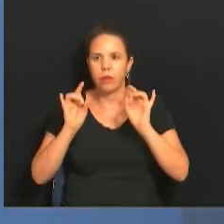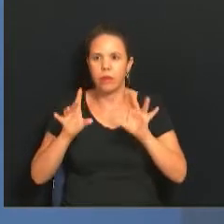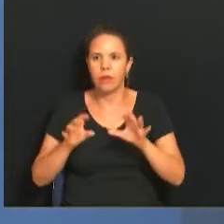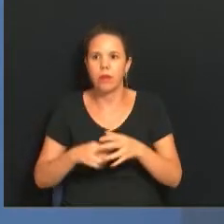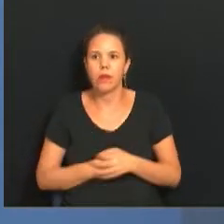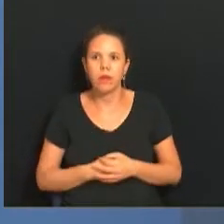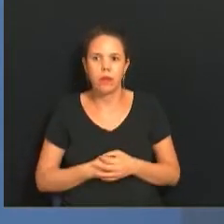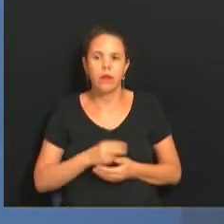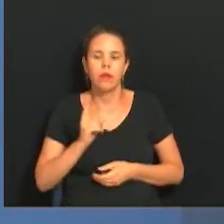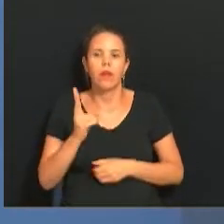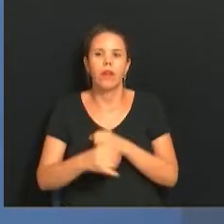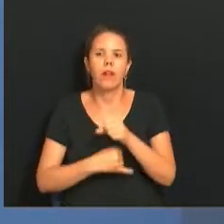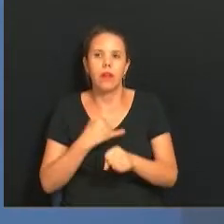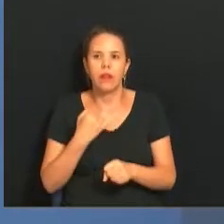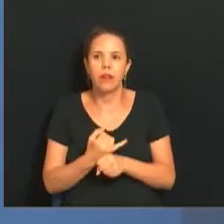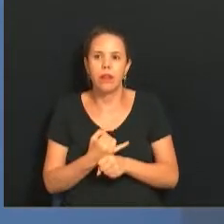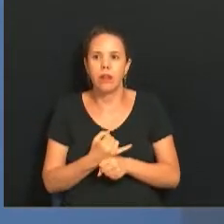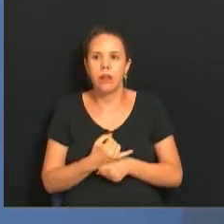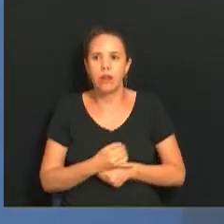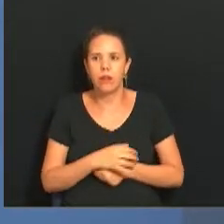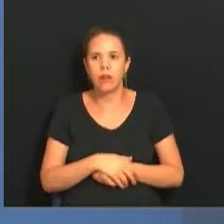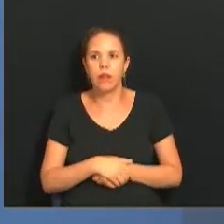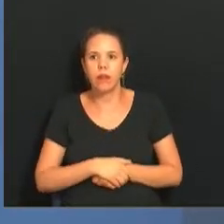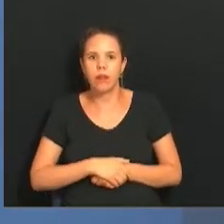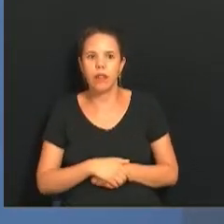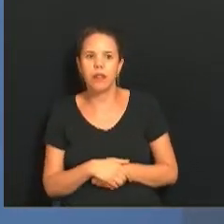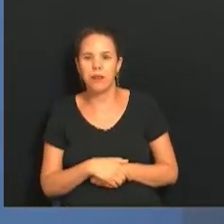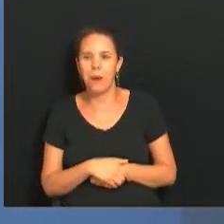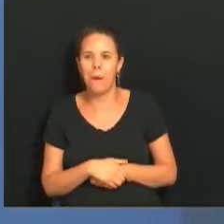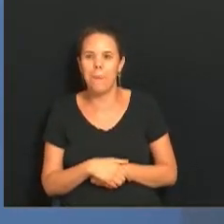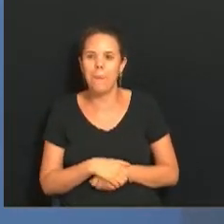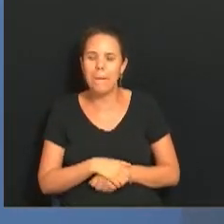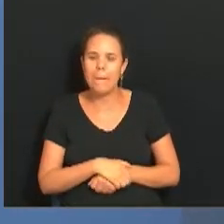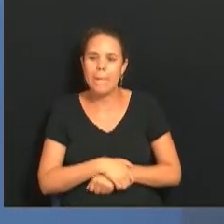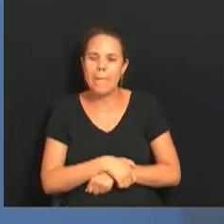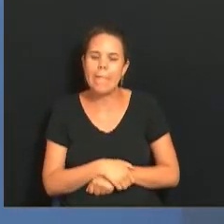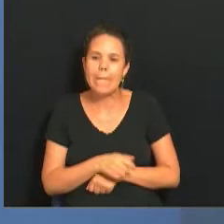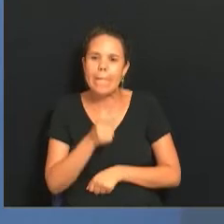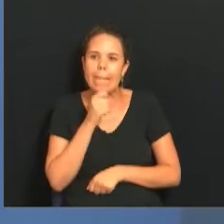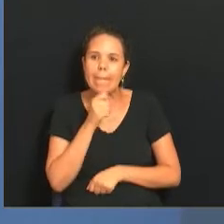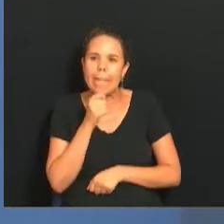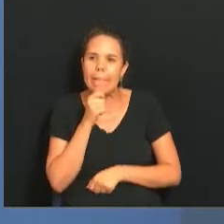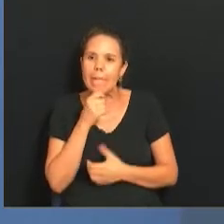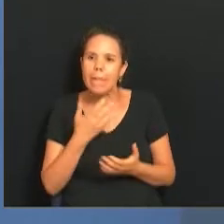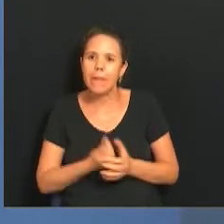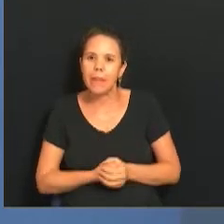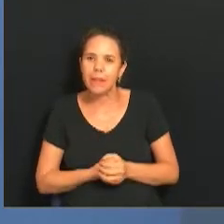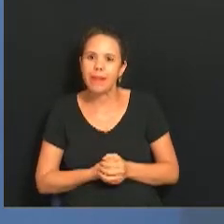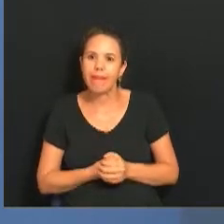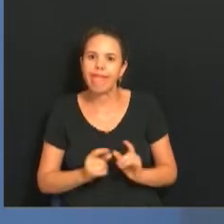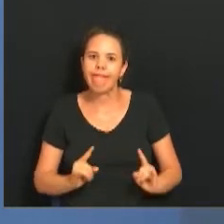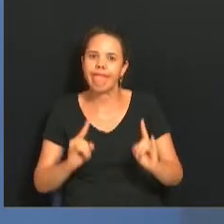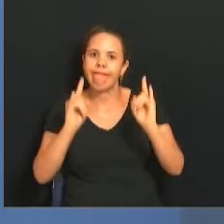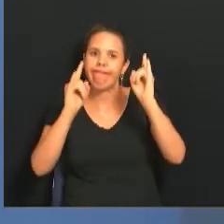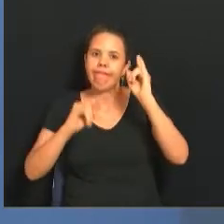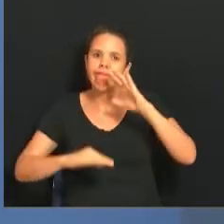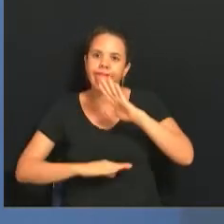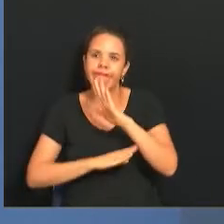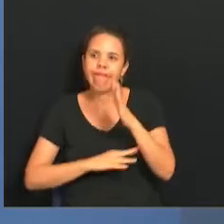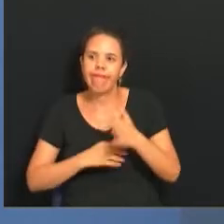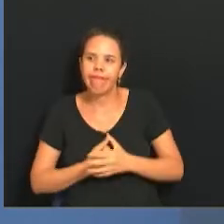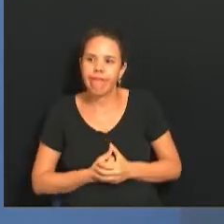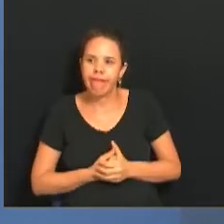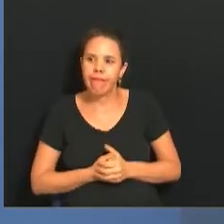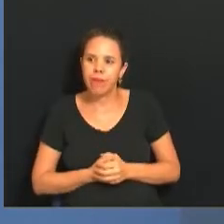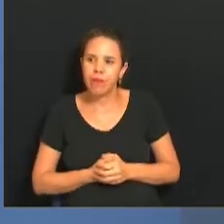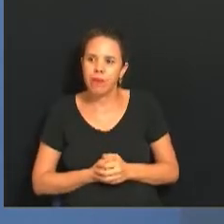elas continuam acontecendo de forma virtual por enquanto, uma vez que o prédio aqui da Câmara Municipal está